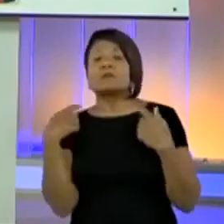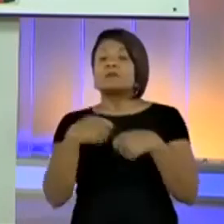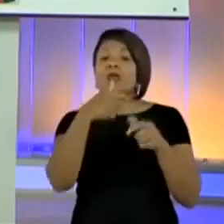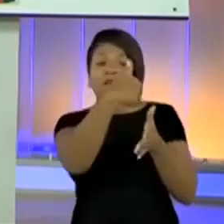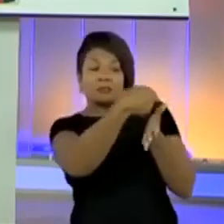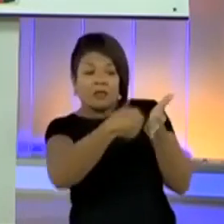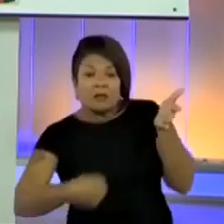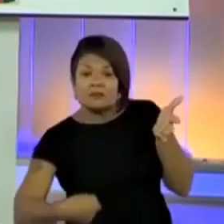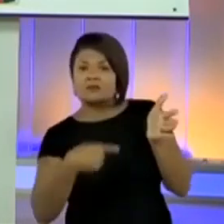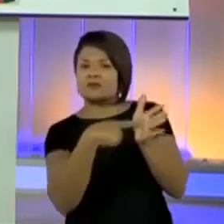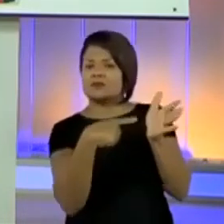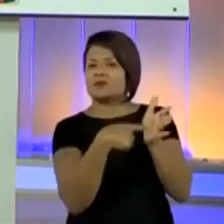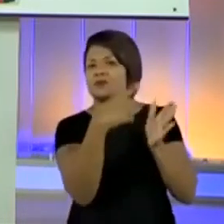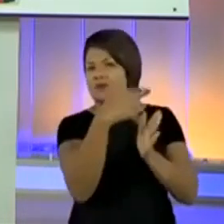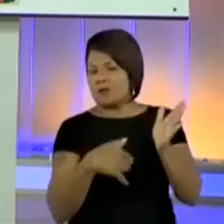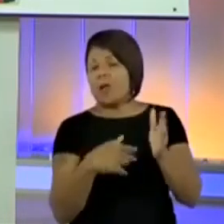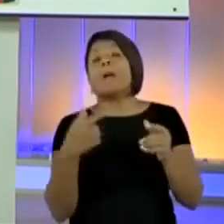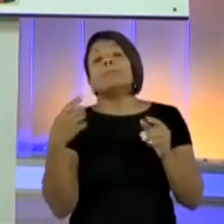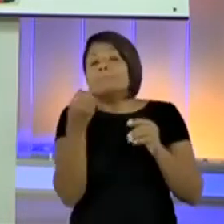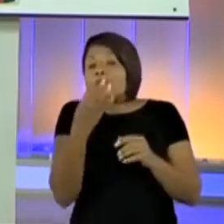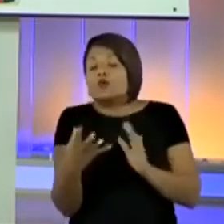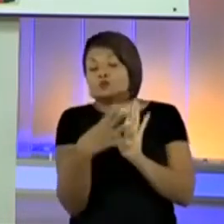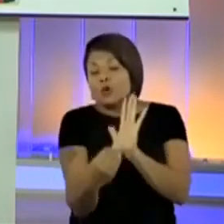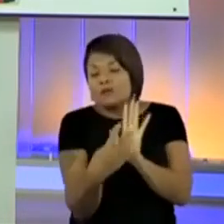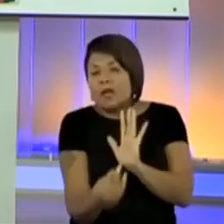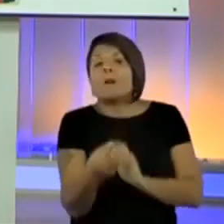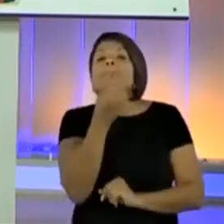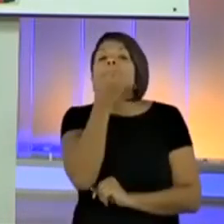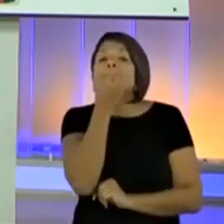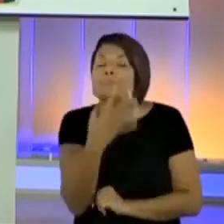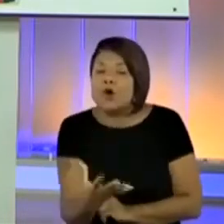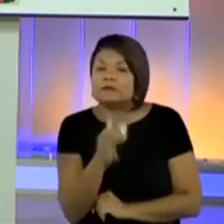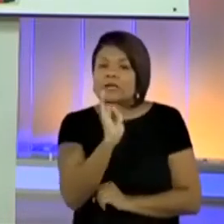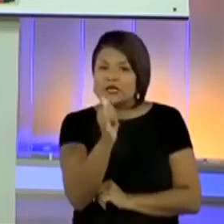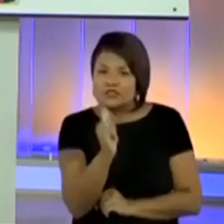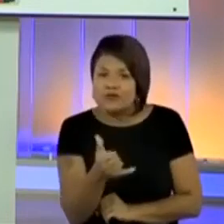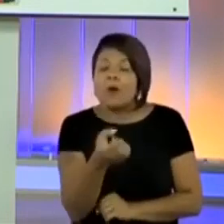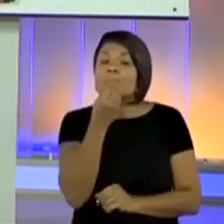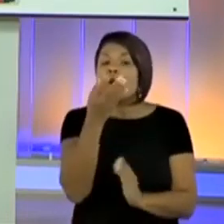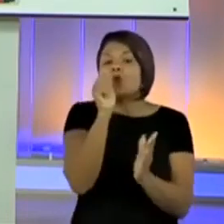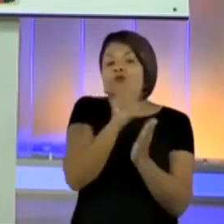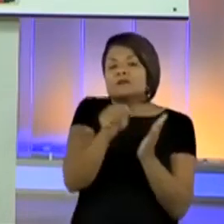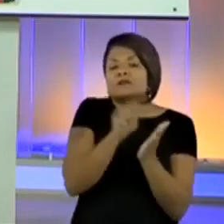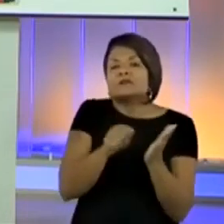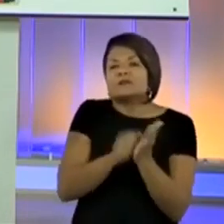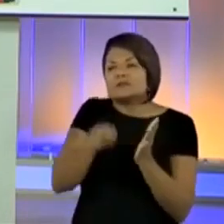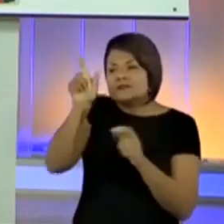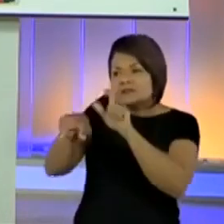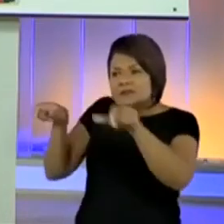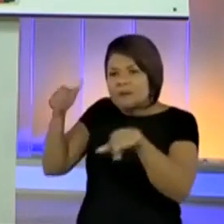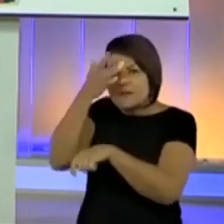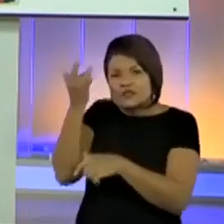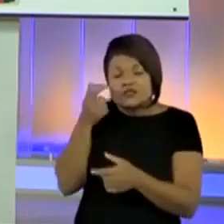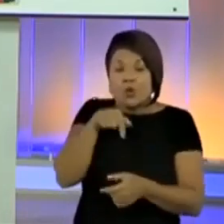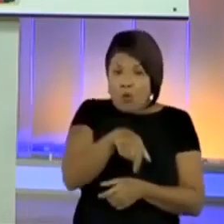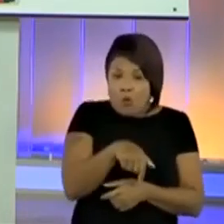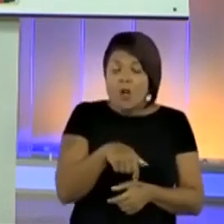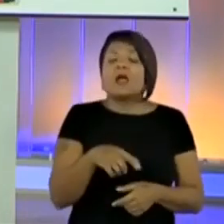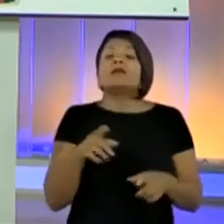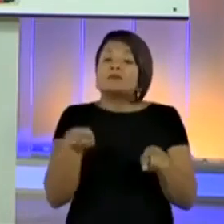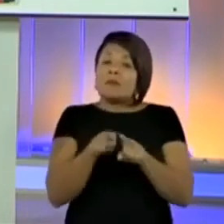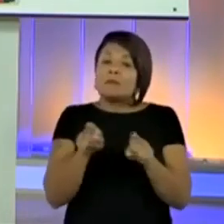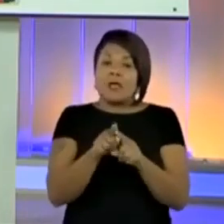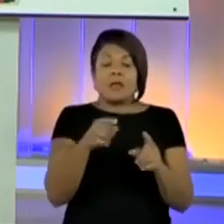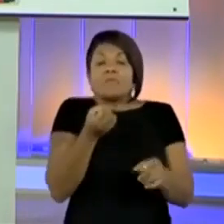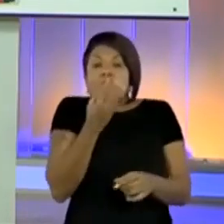precisamos trazer bons modelos, bons escritores, boas narrativas e boas formas de escrever e também ler